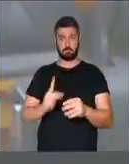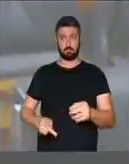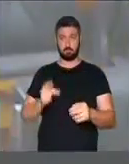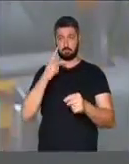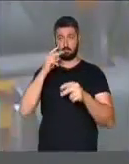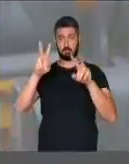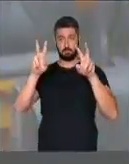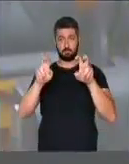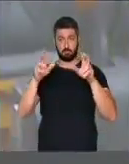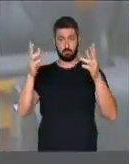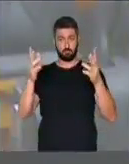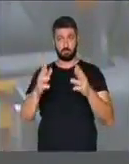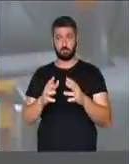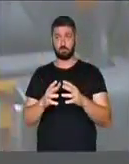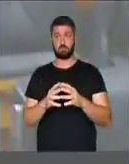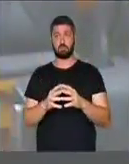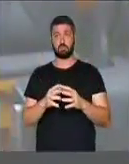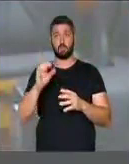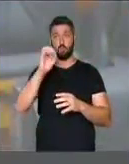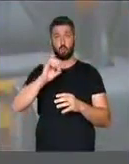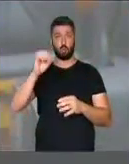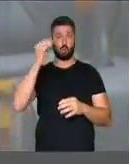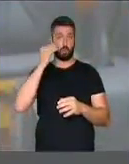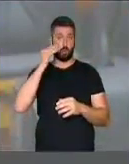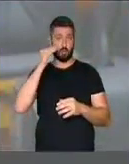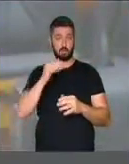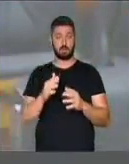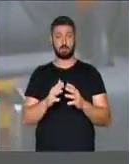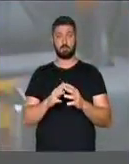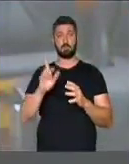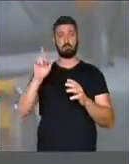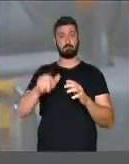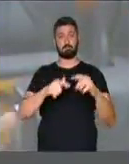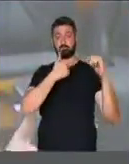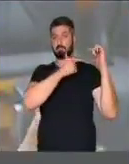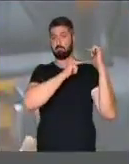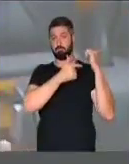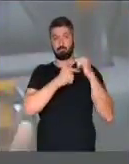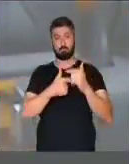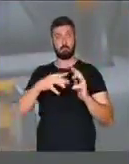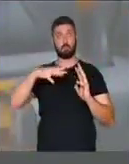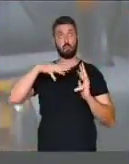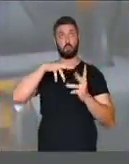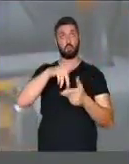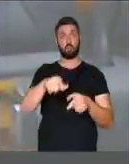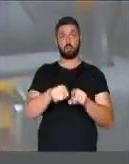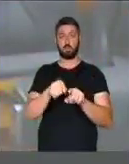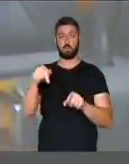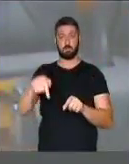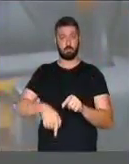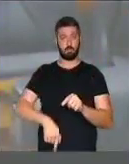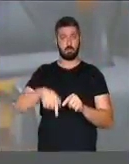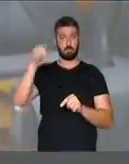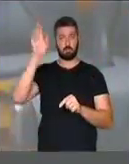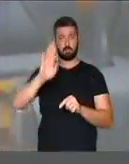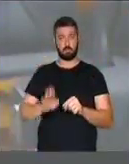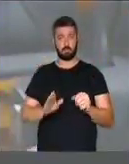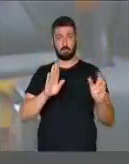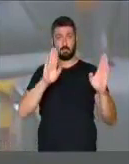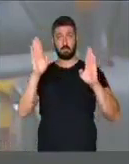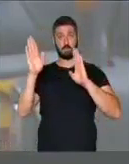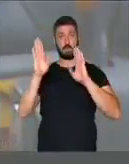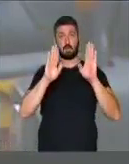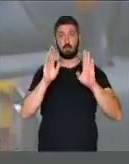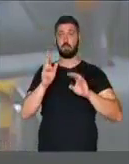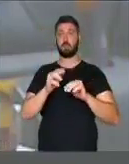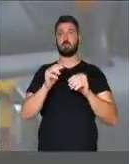registro em relação ao Outubro Rosa, é uma tradição no mundo, também no Brasil, nesse